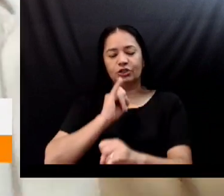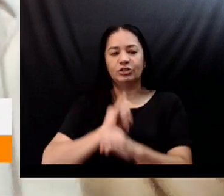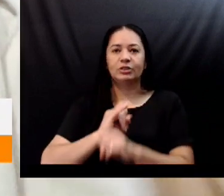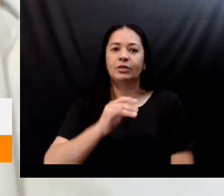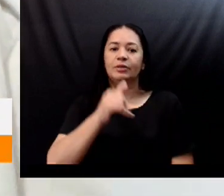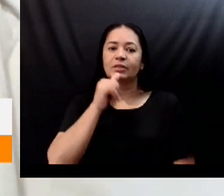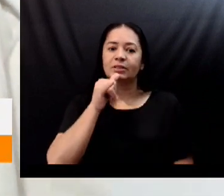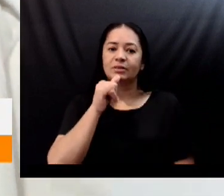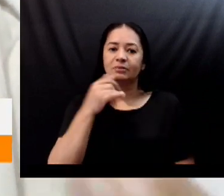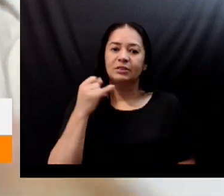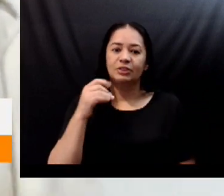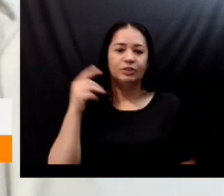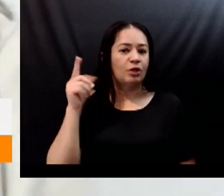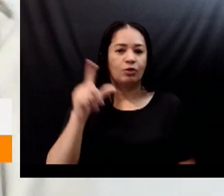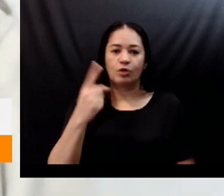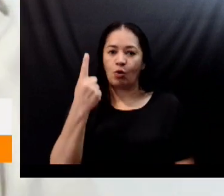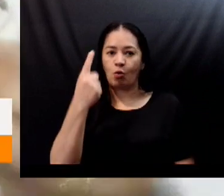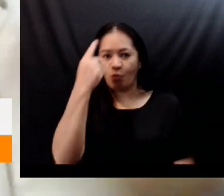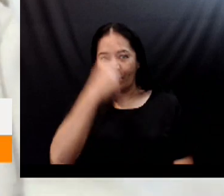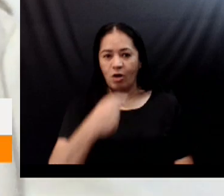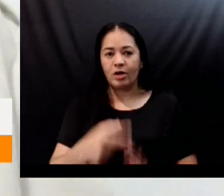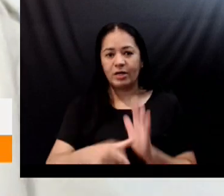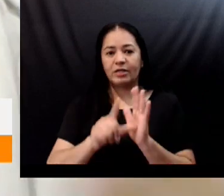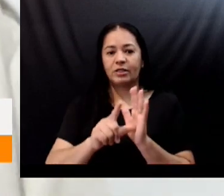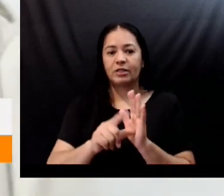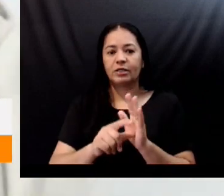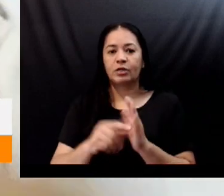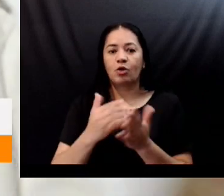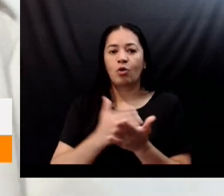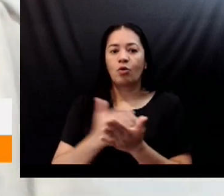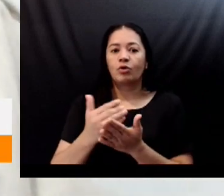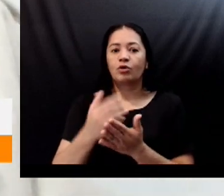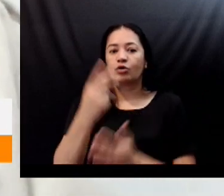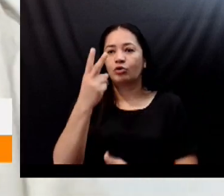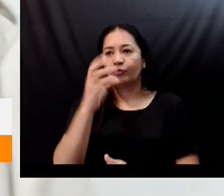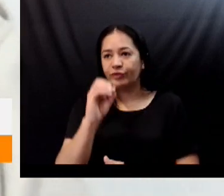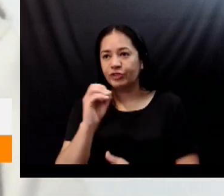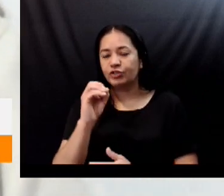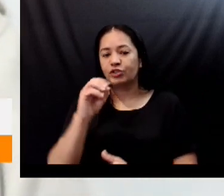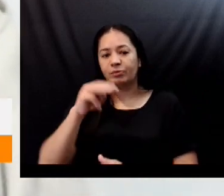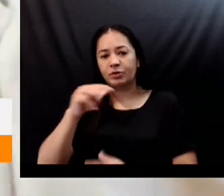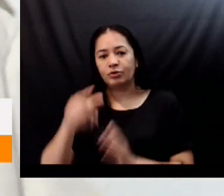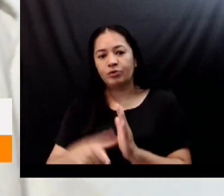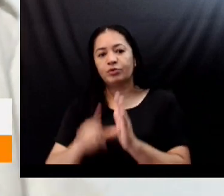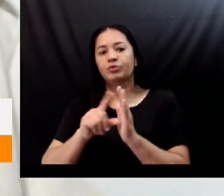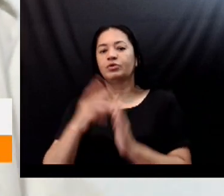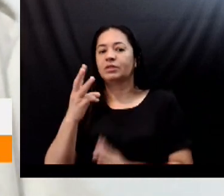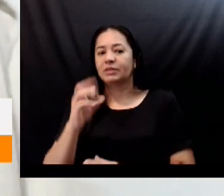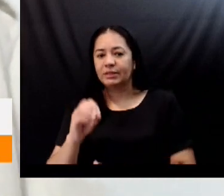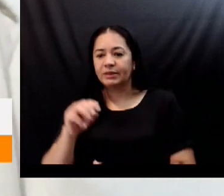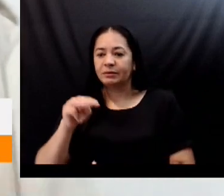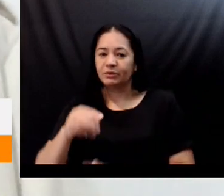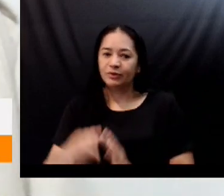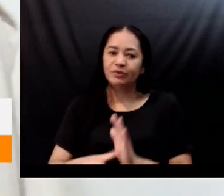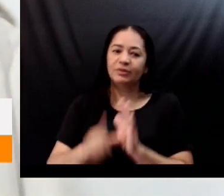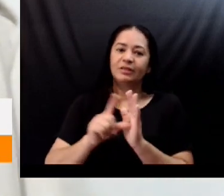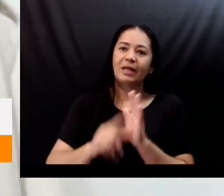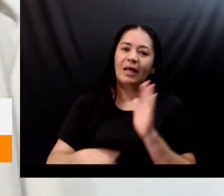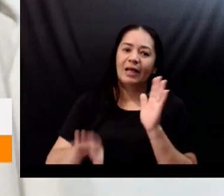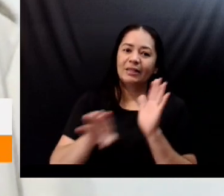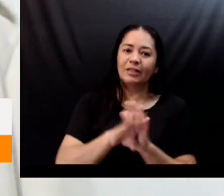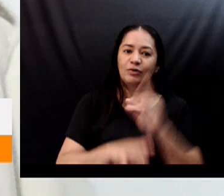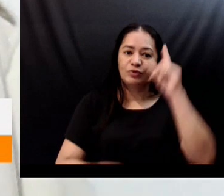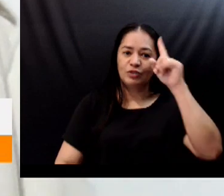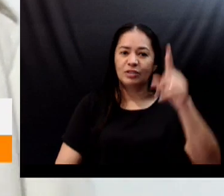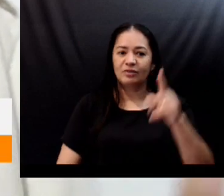ficar 1 hora antes, então que eu comece com 20 minutos antes, com 30 minutos antes, até que vai chegar o dia que vai dar 7 horas da noite e eu vou esquecer